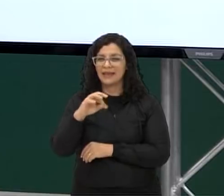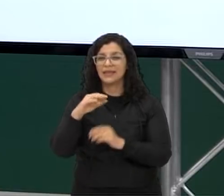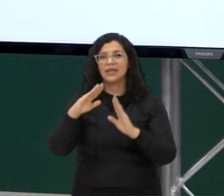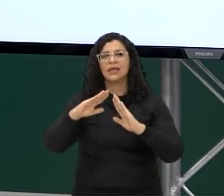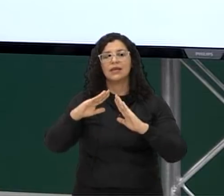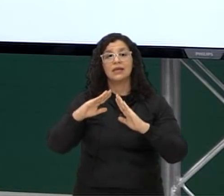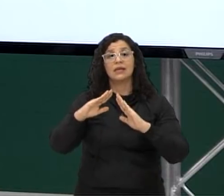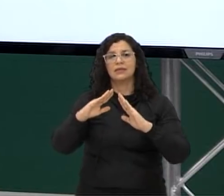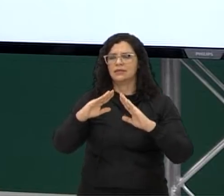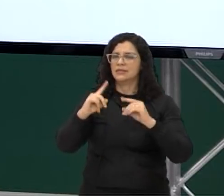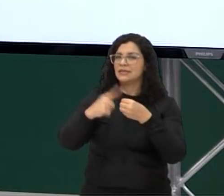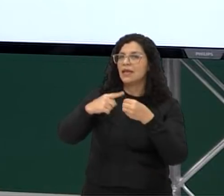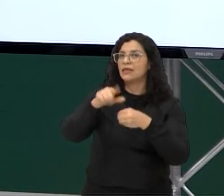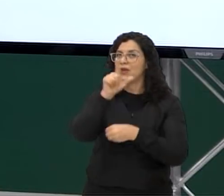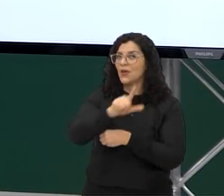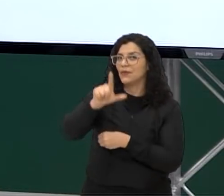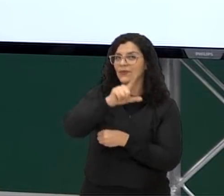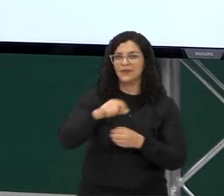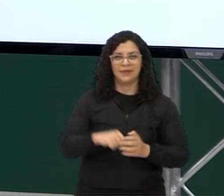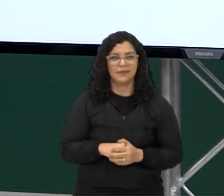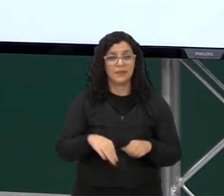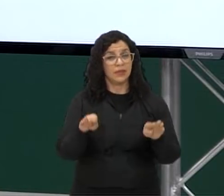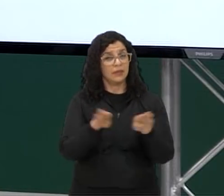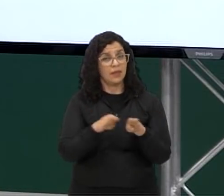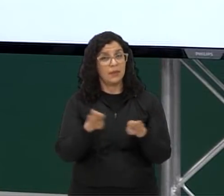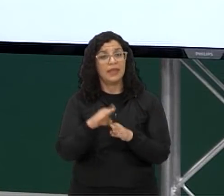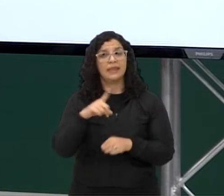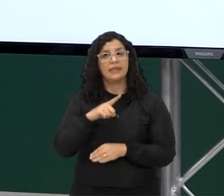Hugo Simas de Londrina. Também